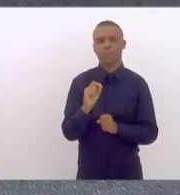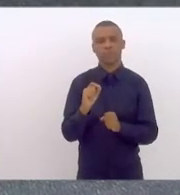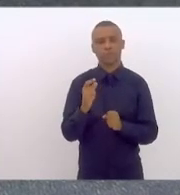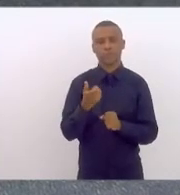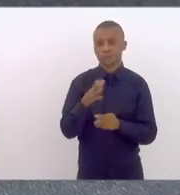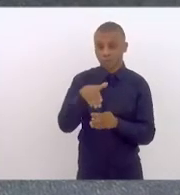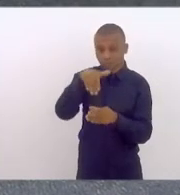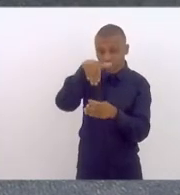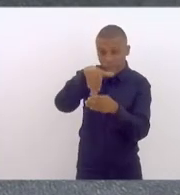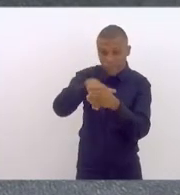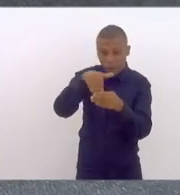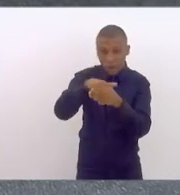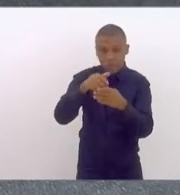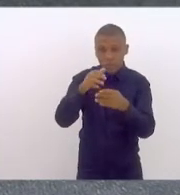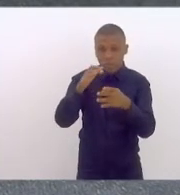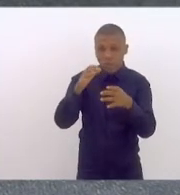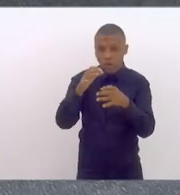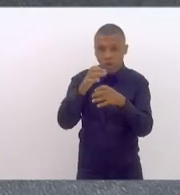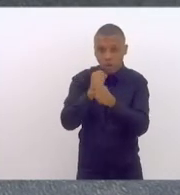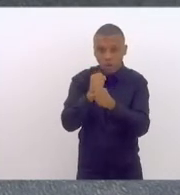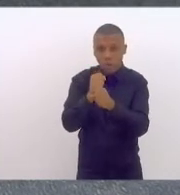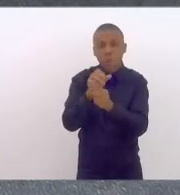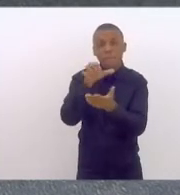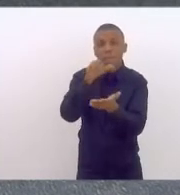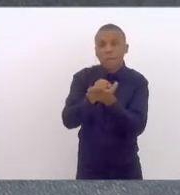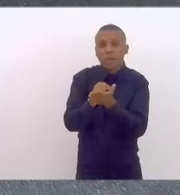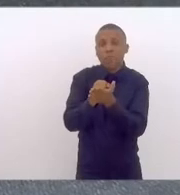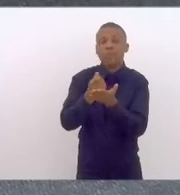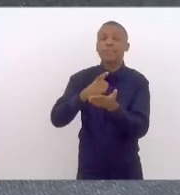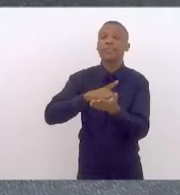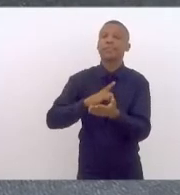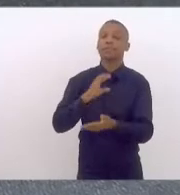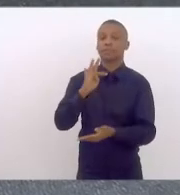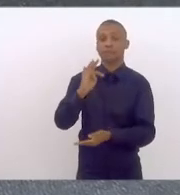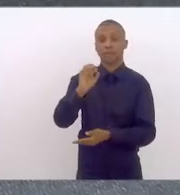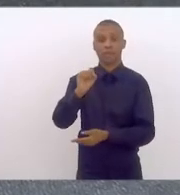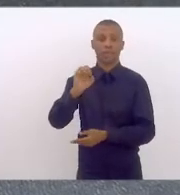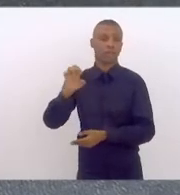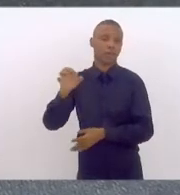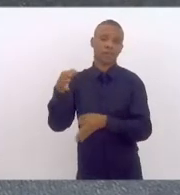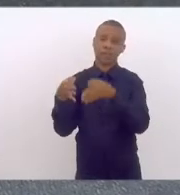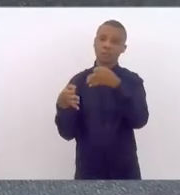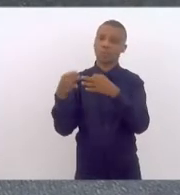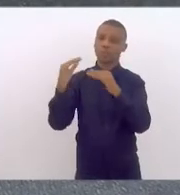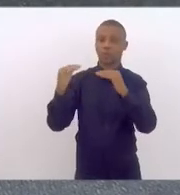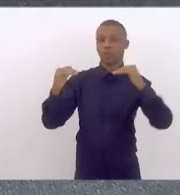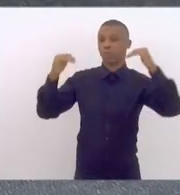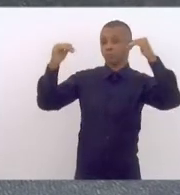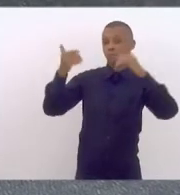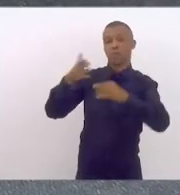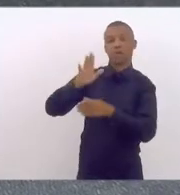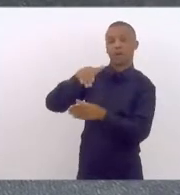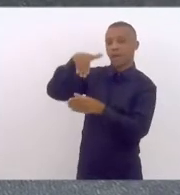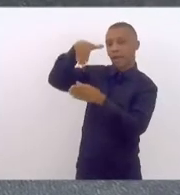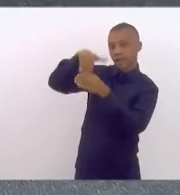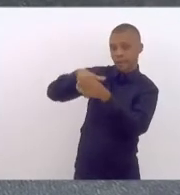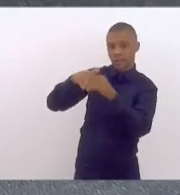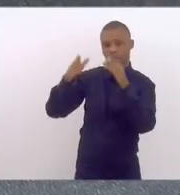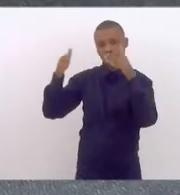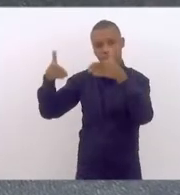votos são computados pelo Tribunal Superior Eleitoral ao longo desta